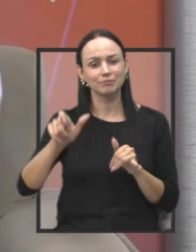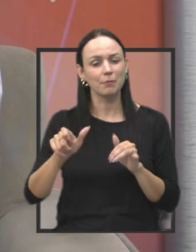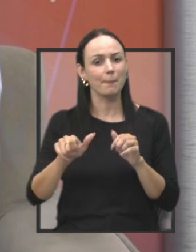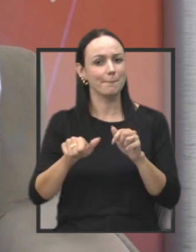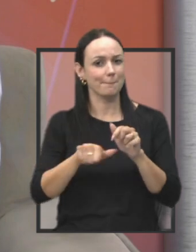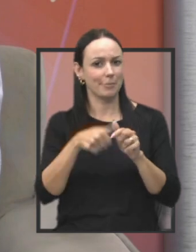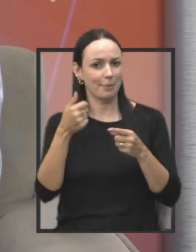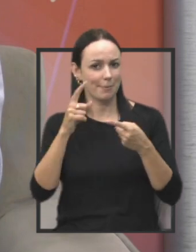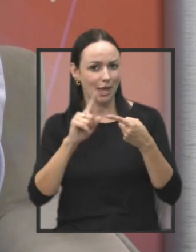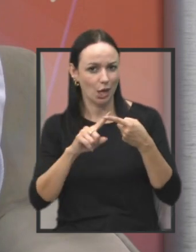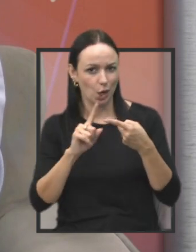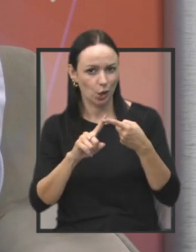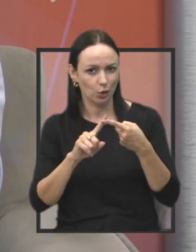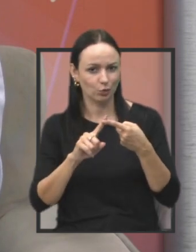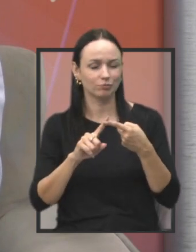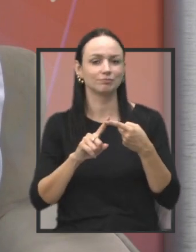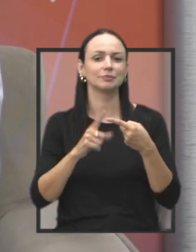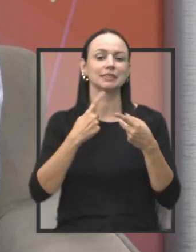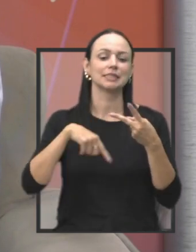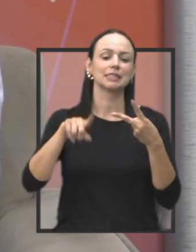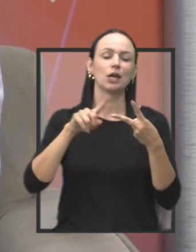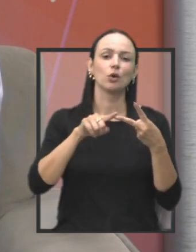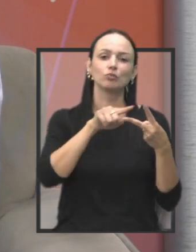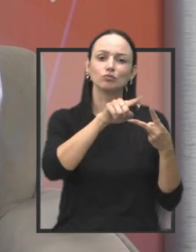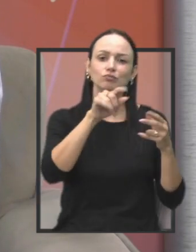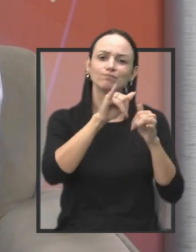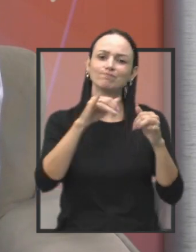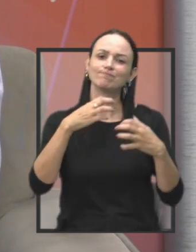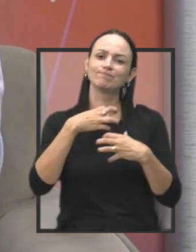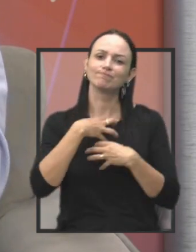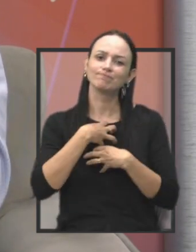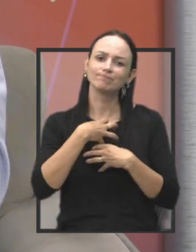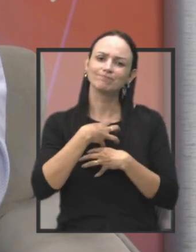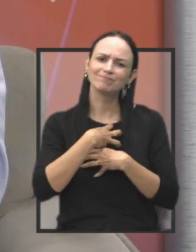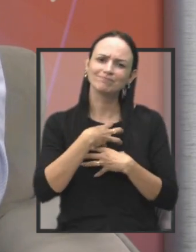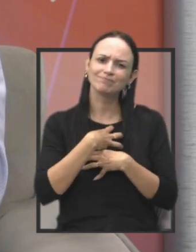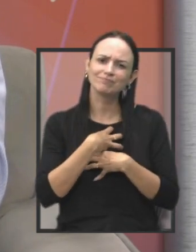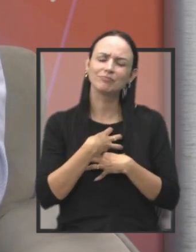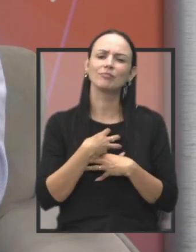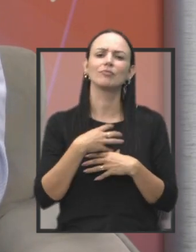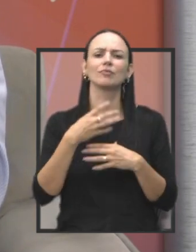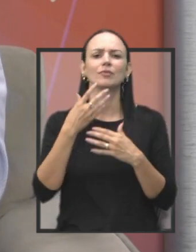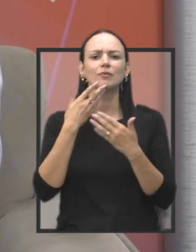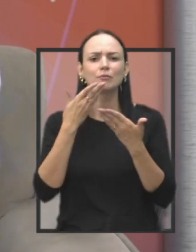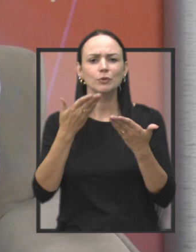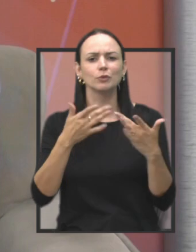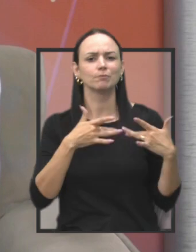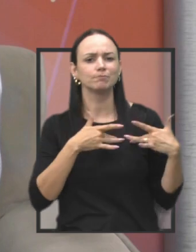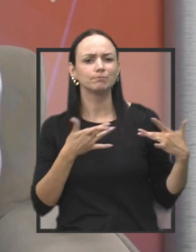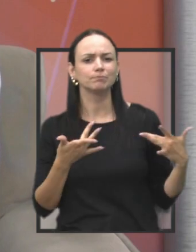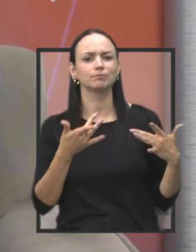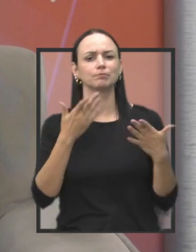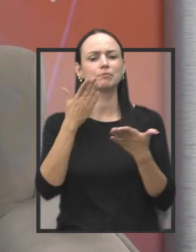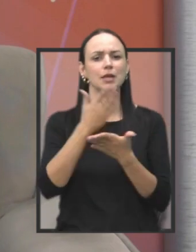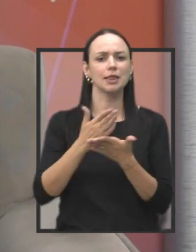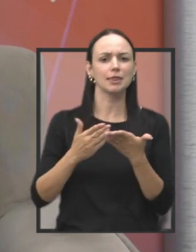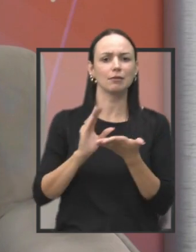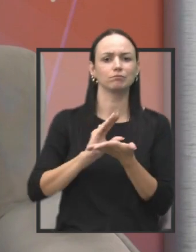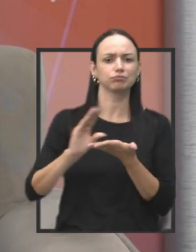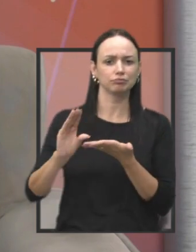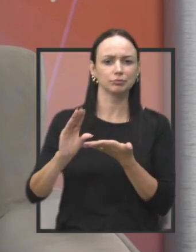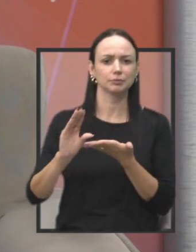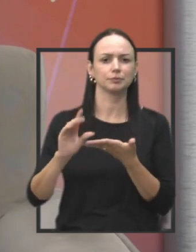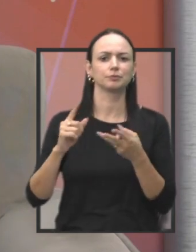Segundo, sensibilizar as pessoas, os contribuintes, para deixar parte do imposto de renda. E segundo,